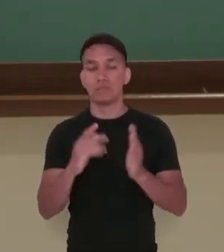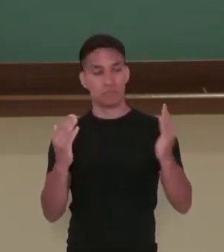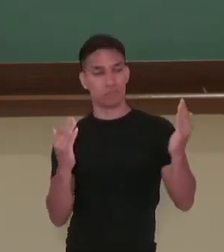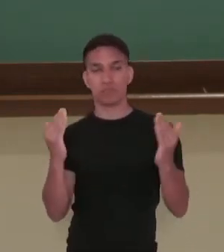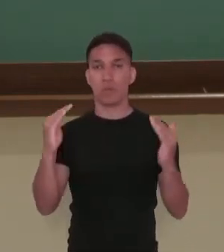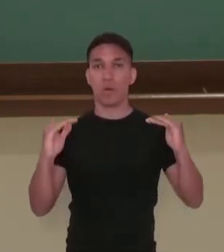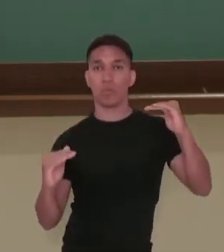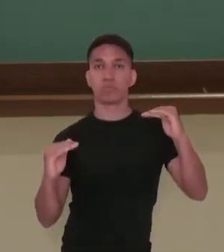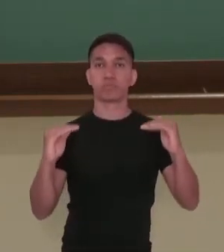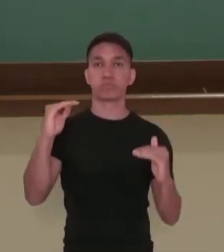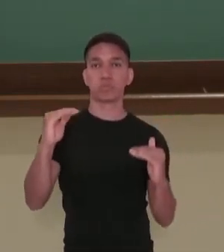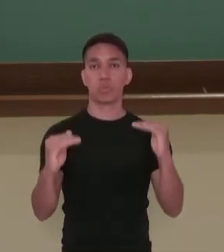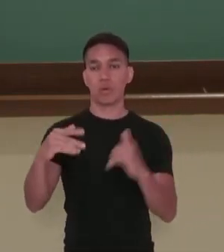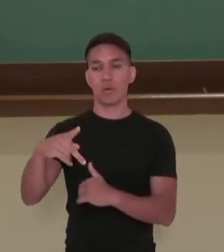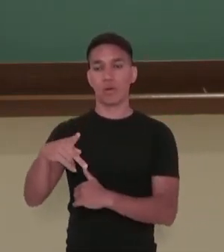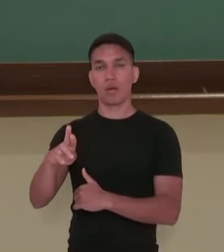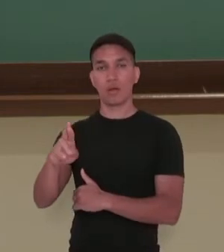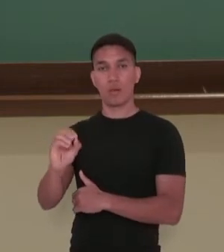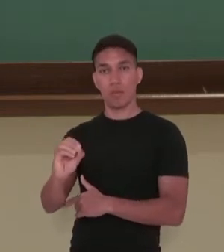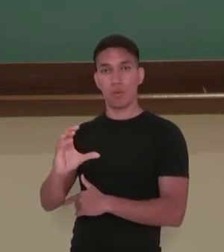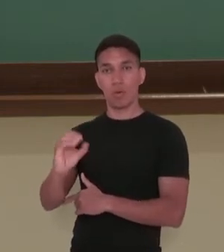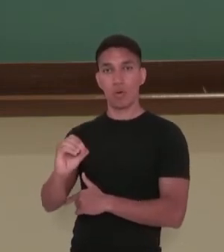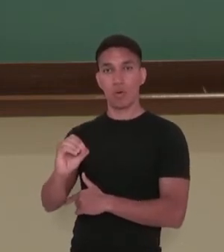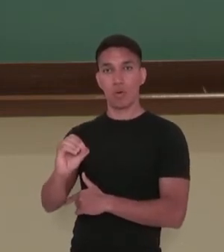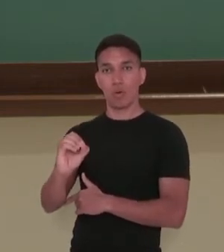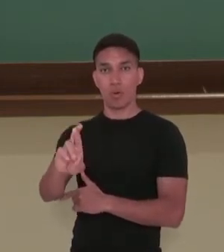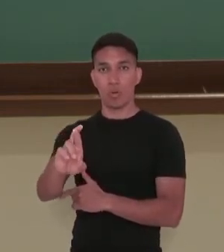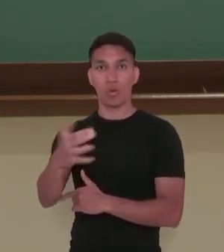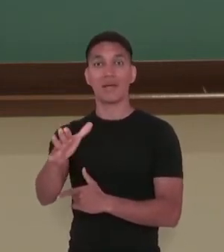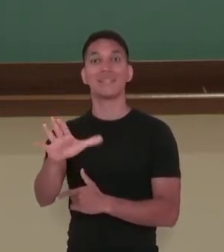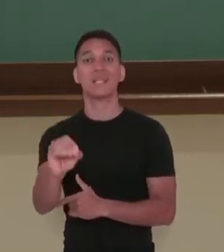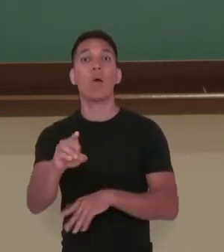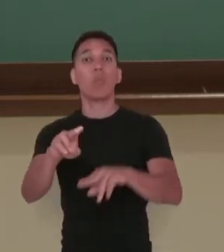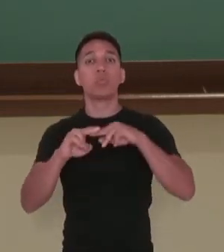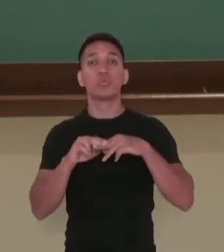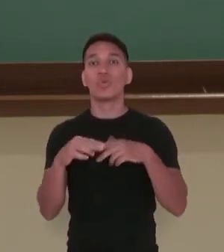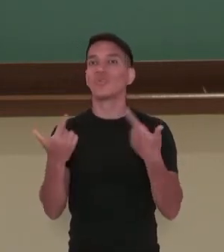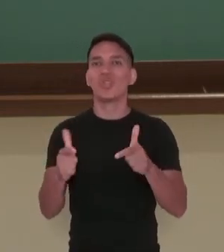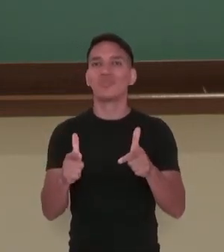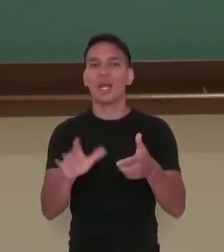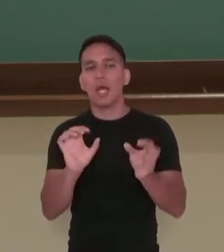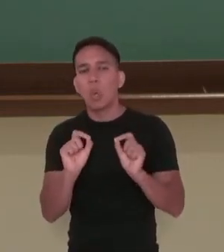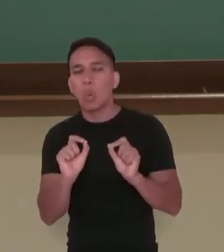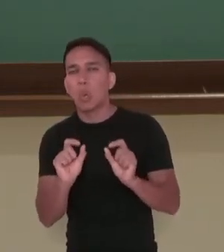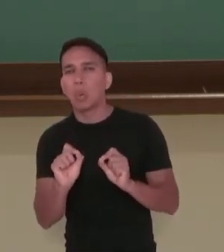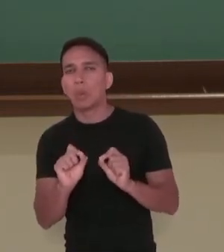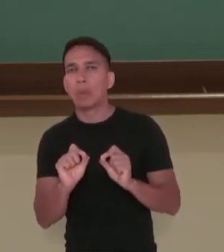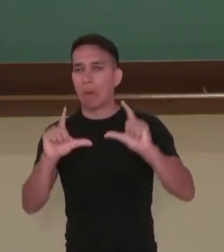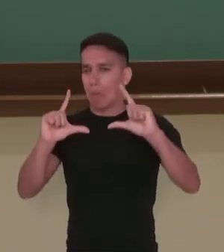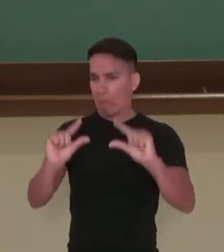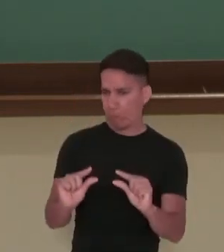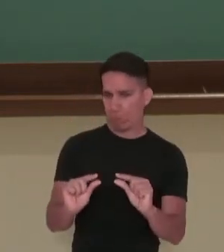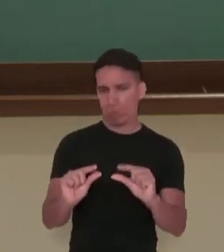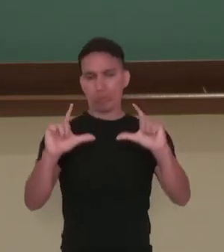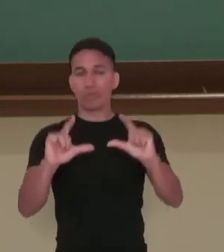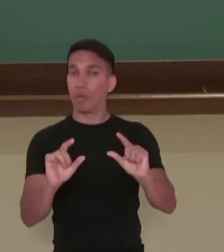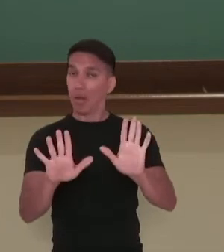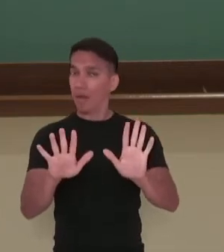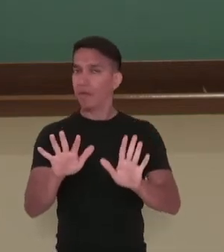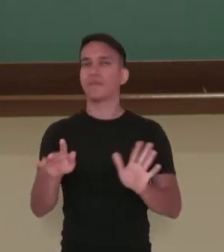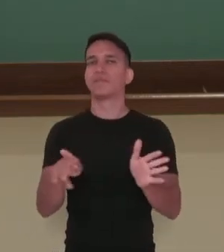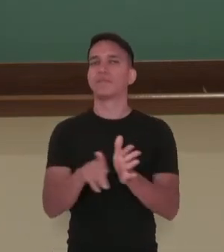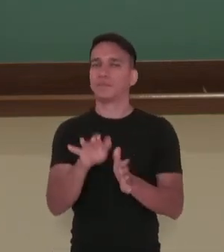proporção, portanto ela é adimensional, não tem uma dimensão, centímetros, metros, não. Você vai pegar